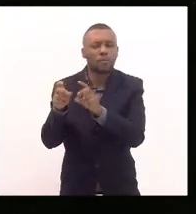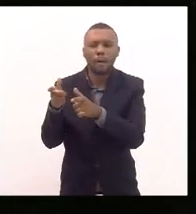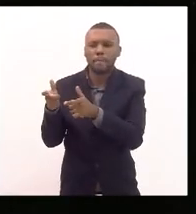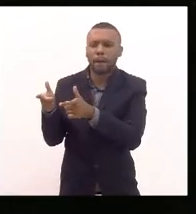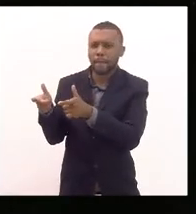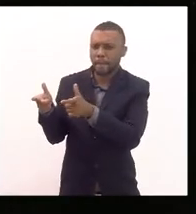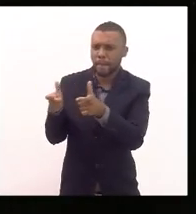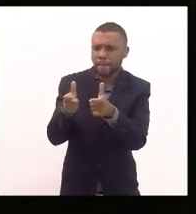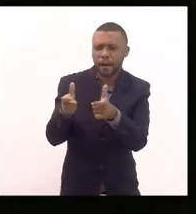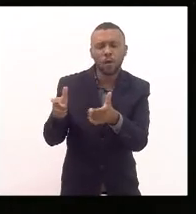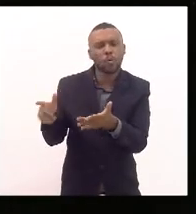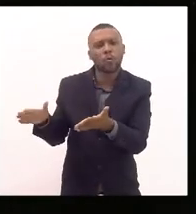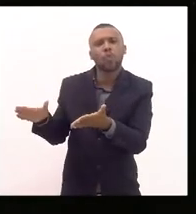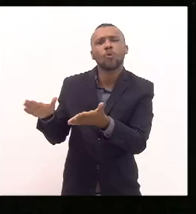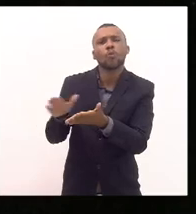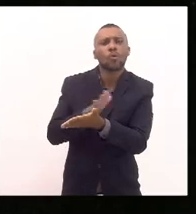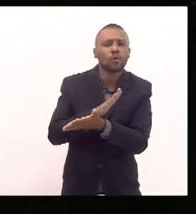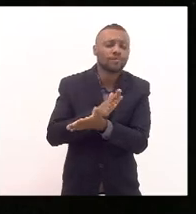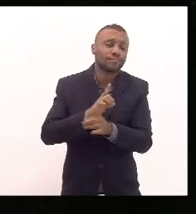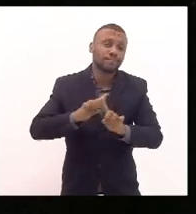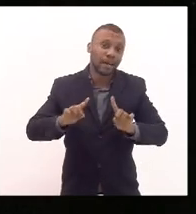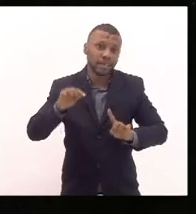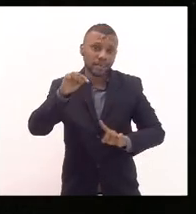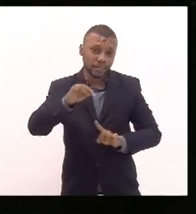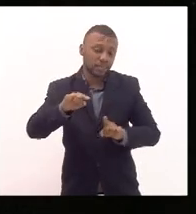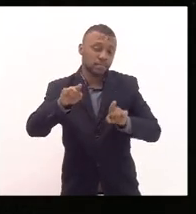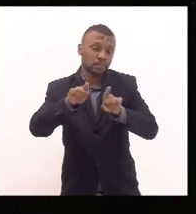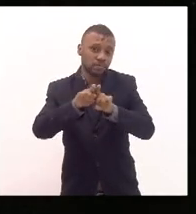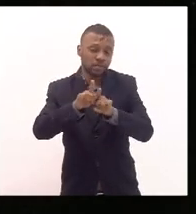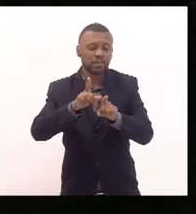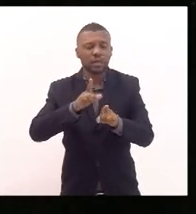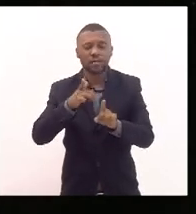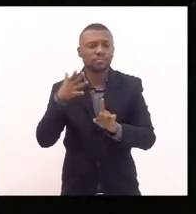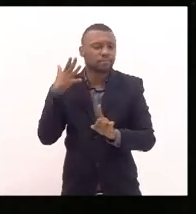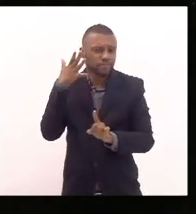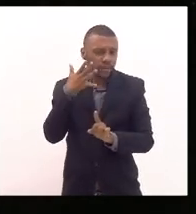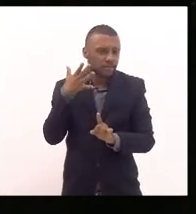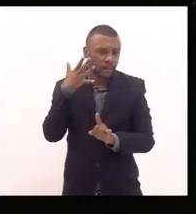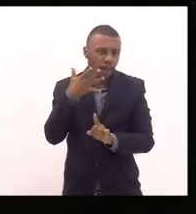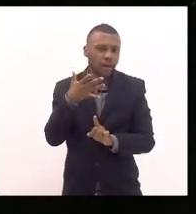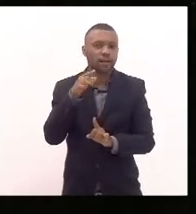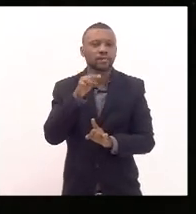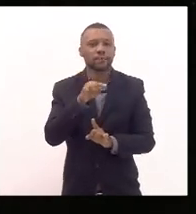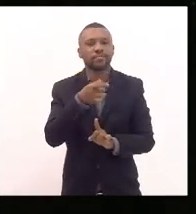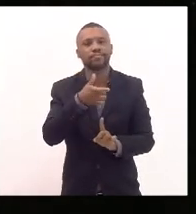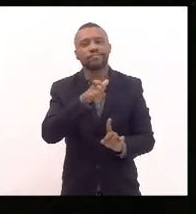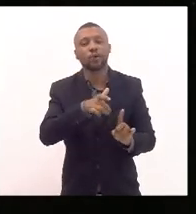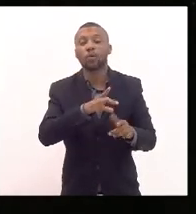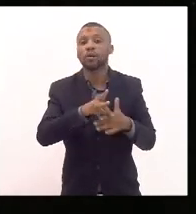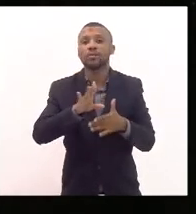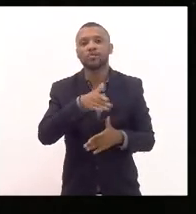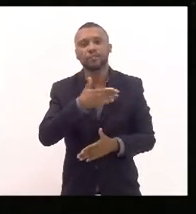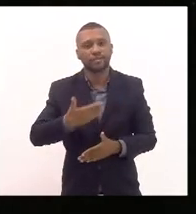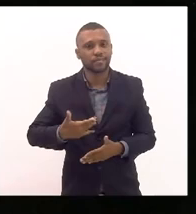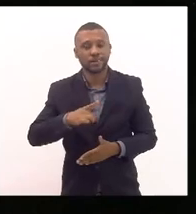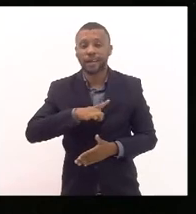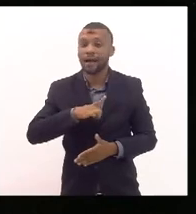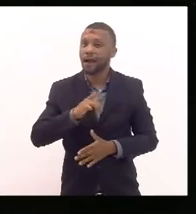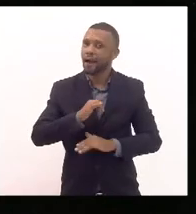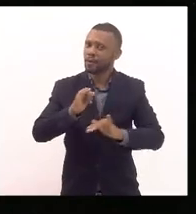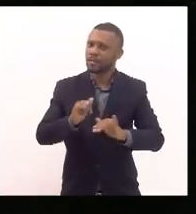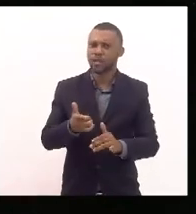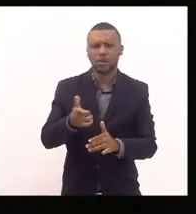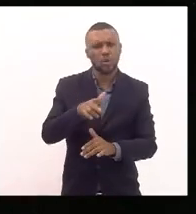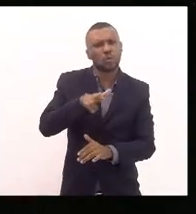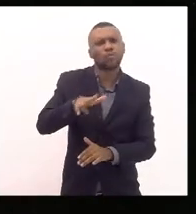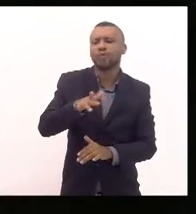chacina né embora aqui inclusive em uma das falas Não o líder do governo tem a dito que